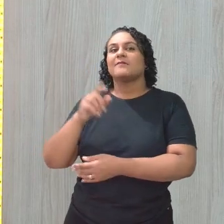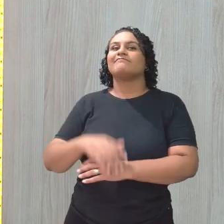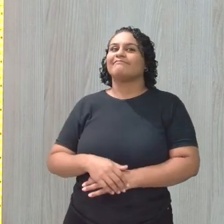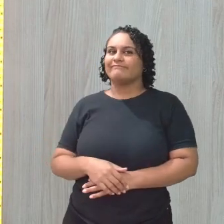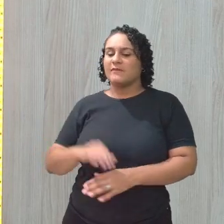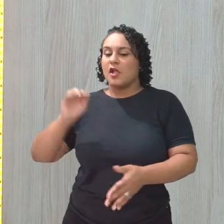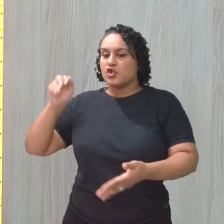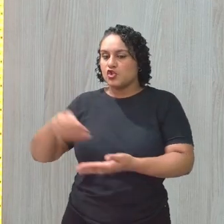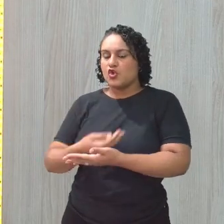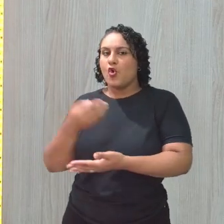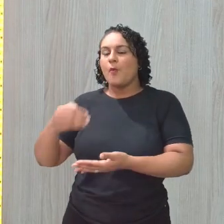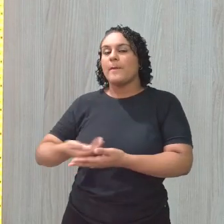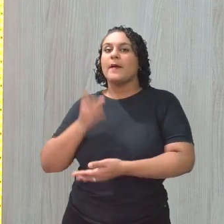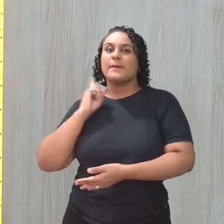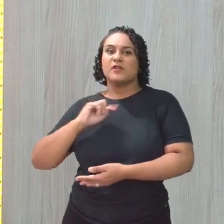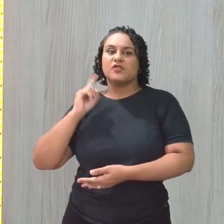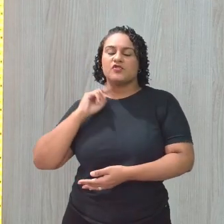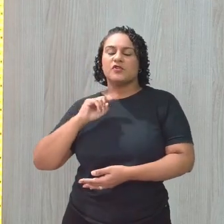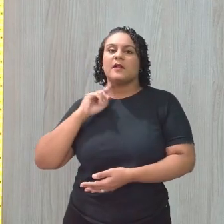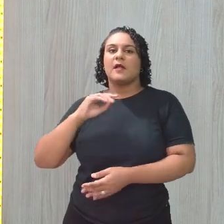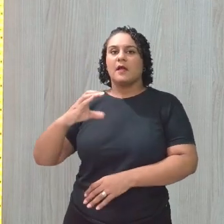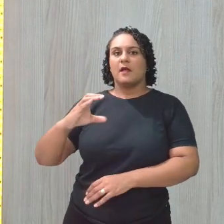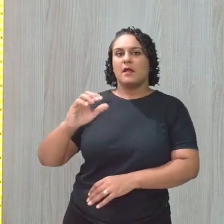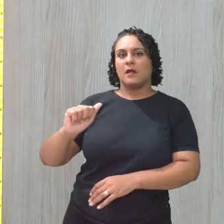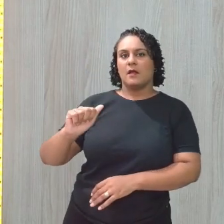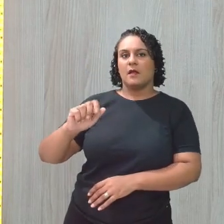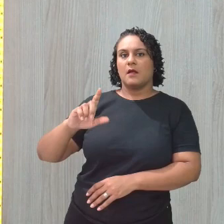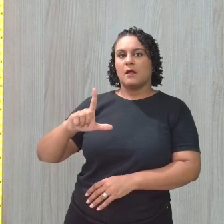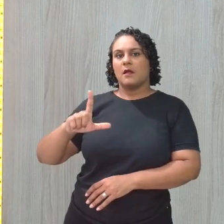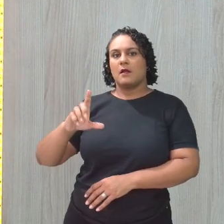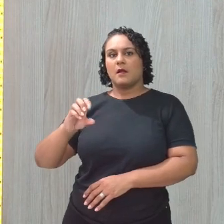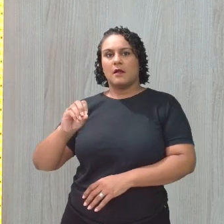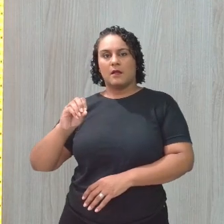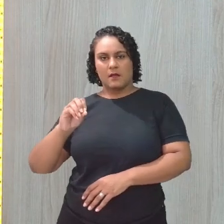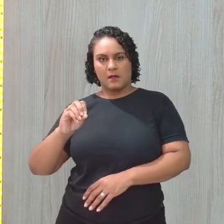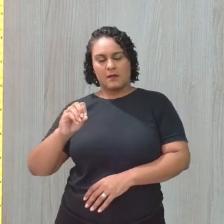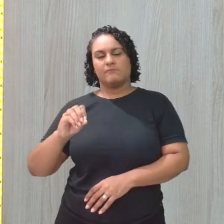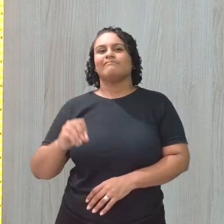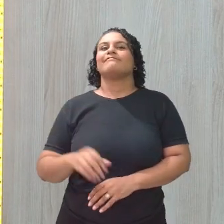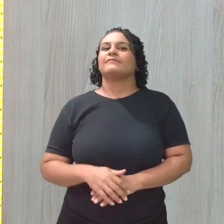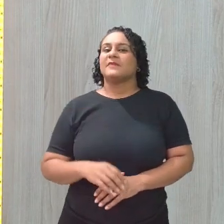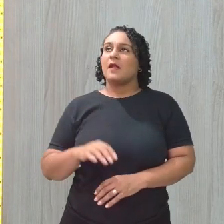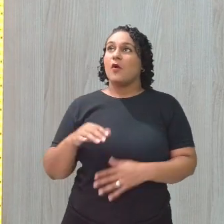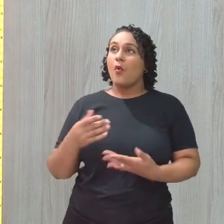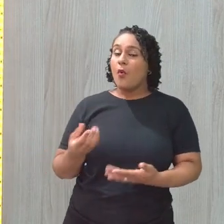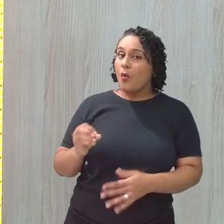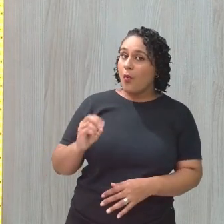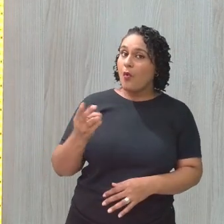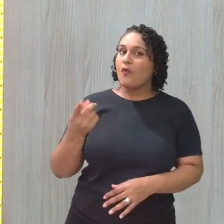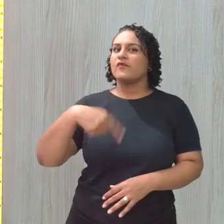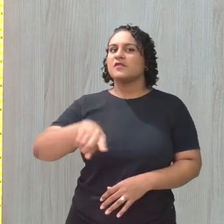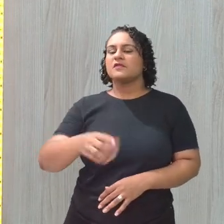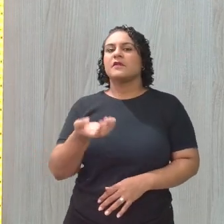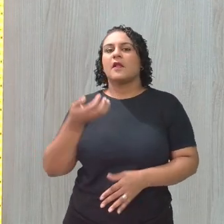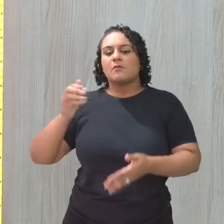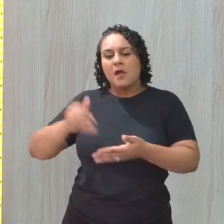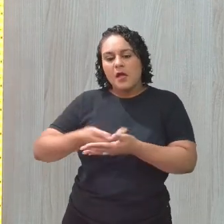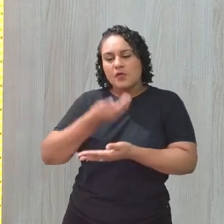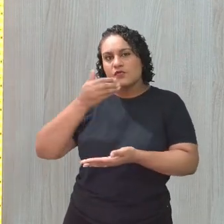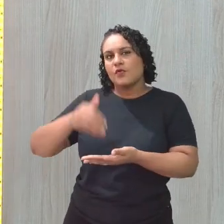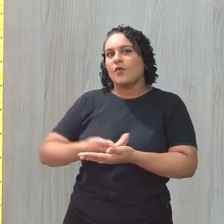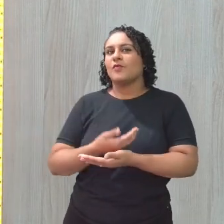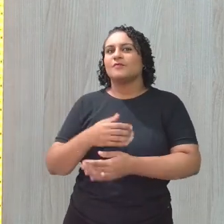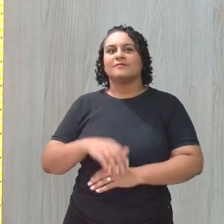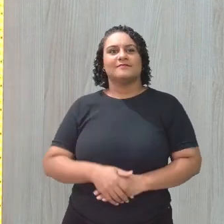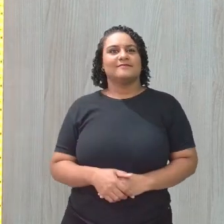caldo. Pois é. Então, a gente pede caldo, caldinho, mas não peçam, assim, a não ser que vocês querem tomar Uma sopa. uma porção generosa de sopa, não